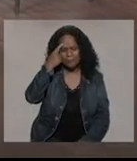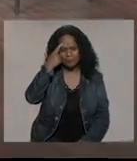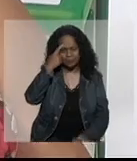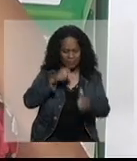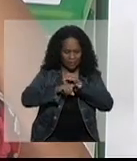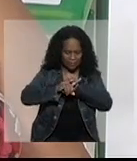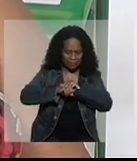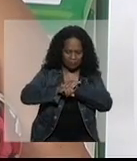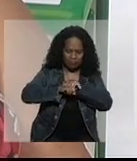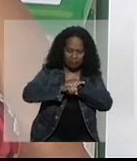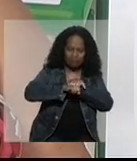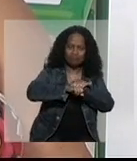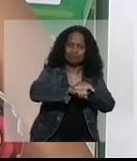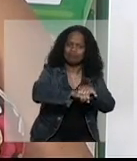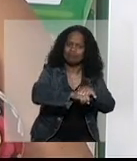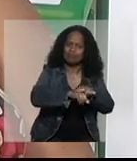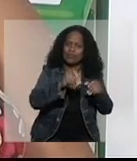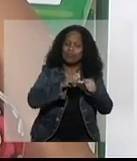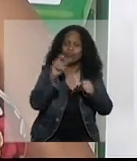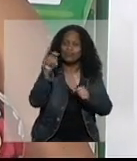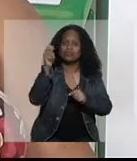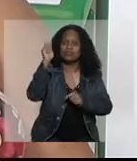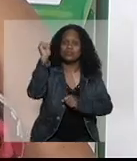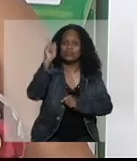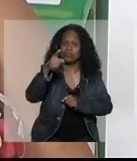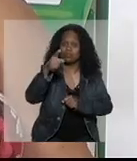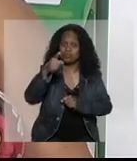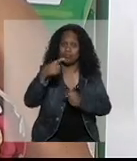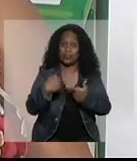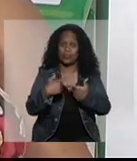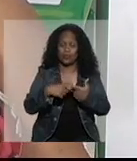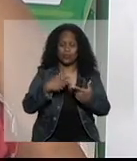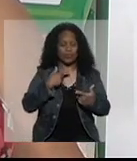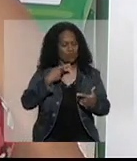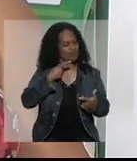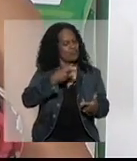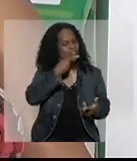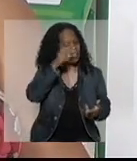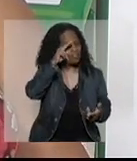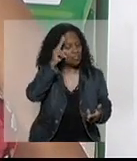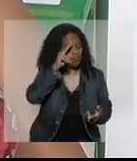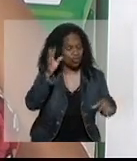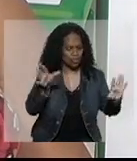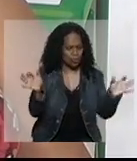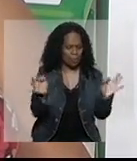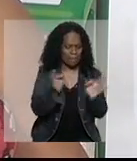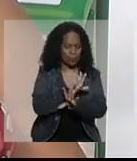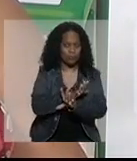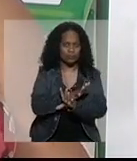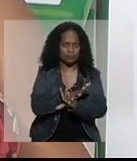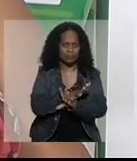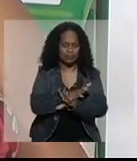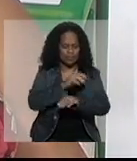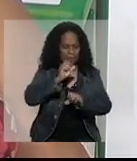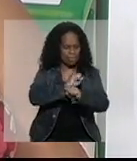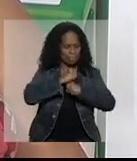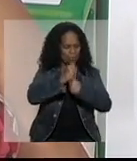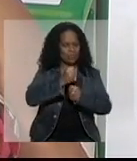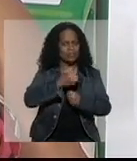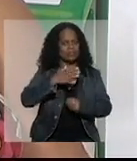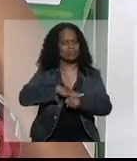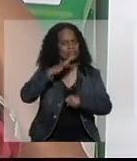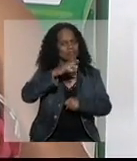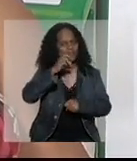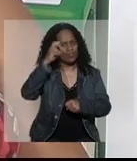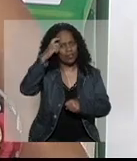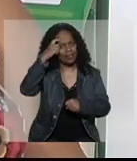você pensar, entendeu? Você ver já com uma coisa pré-concebida, vou contar uma história para falar que a maior força que existe é da inteligência, e a